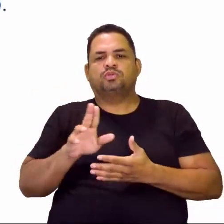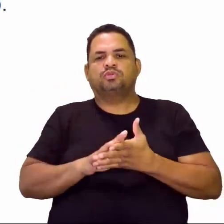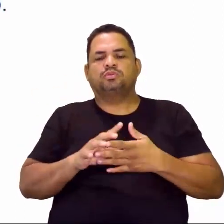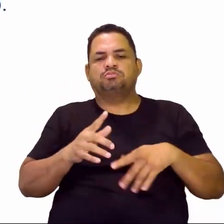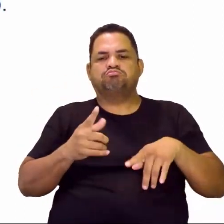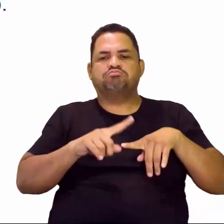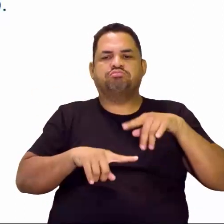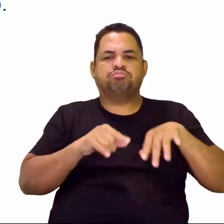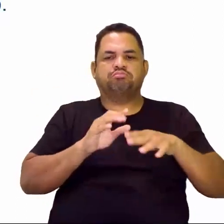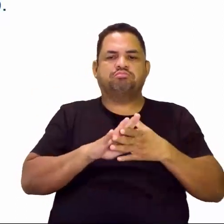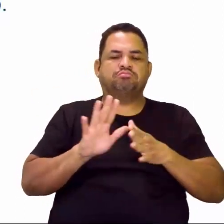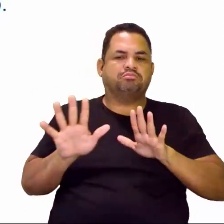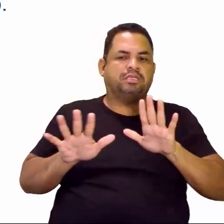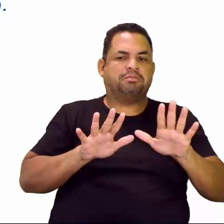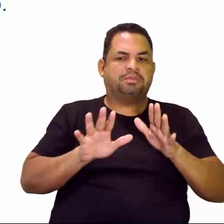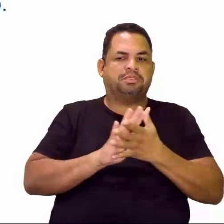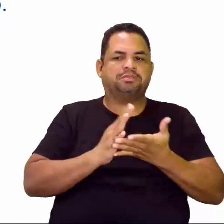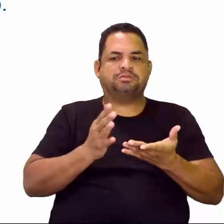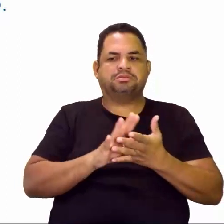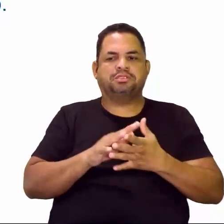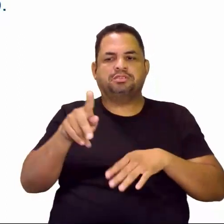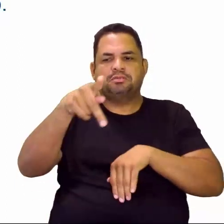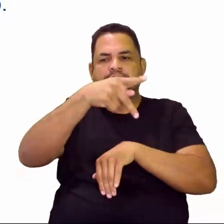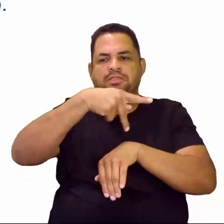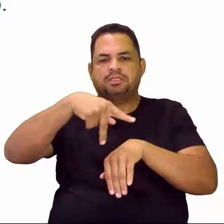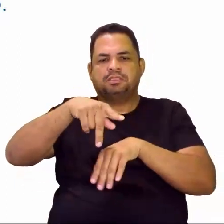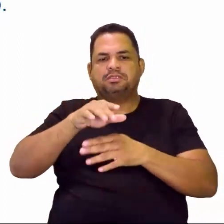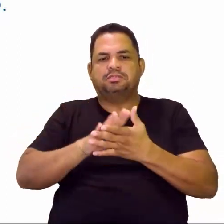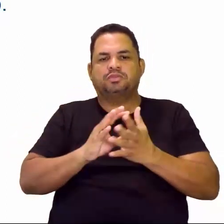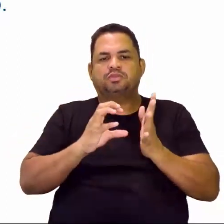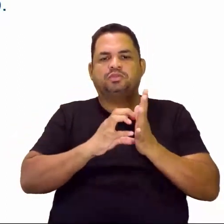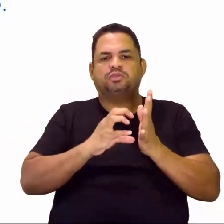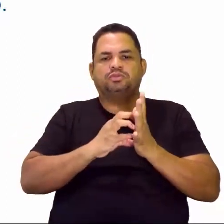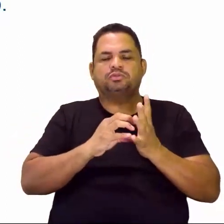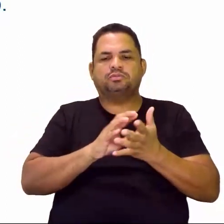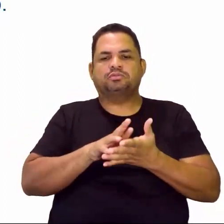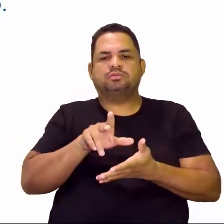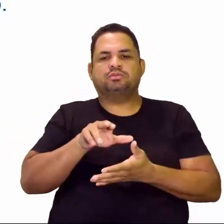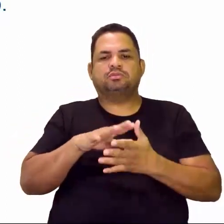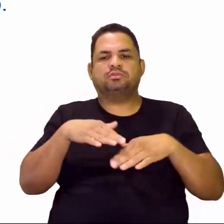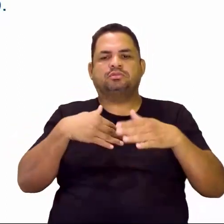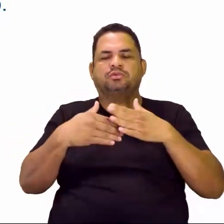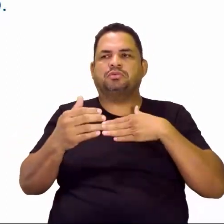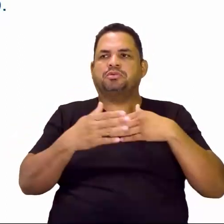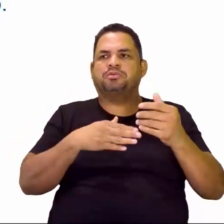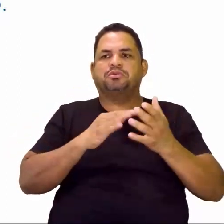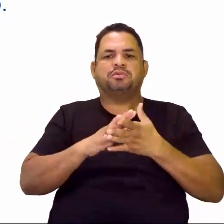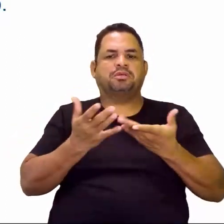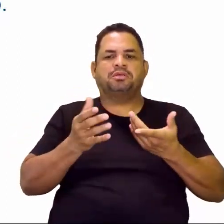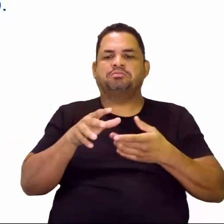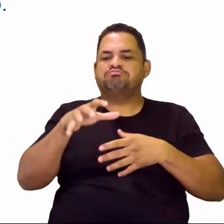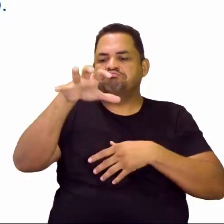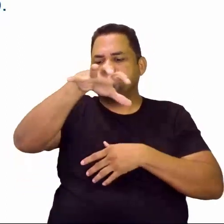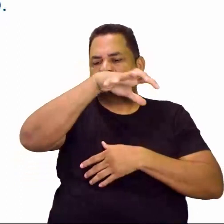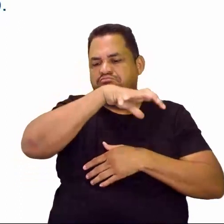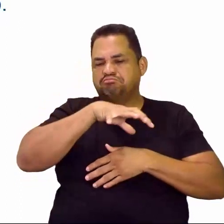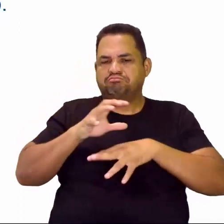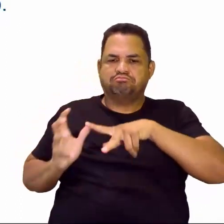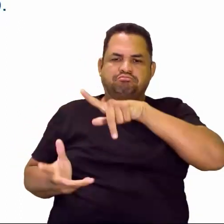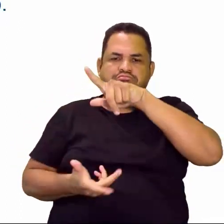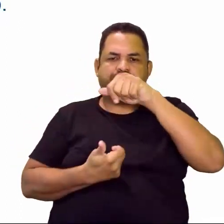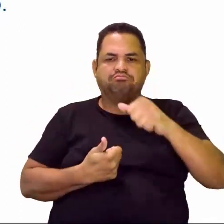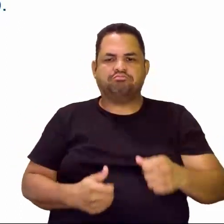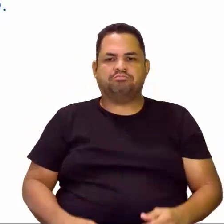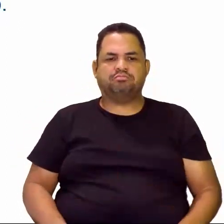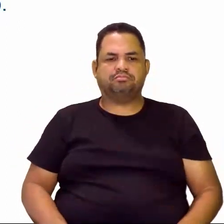muda conforme o idioma de cada país. O símbolo, porém, é o mesmo em qualquer parte do mundo, segundo a